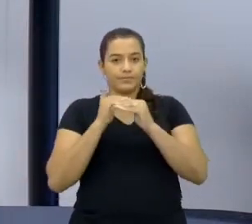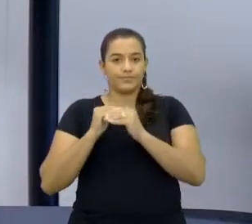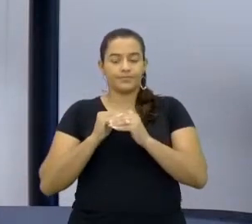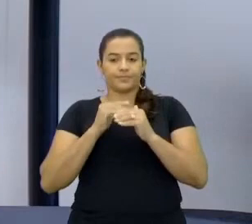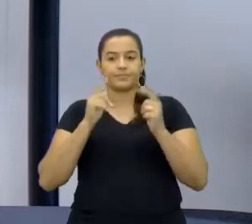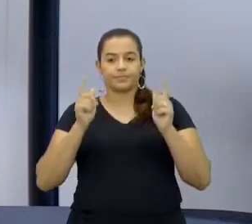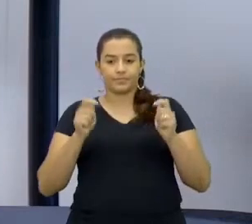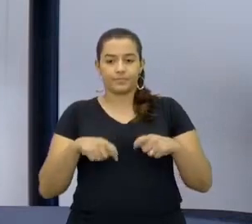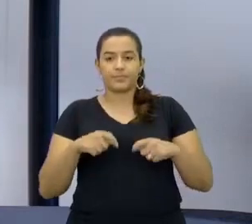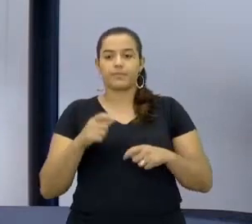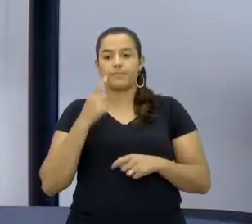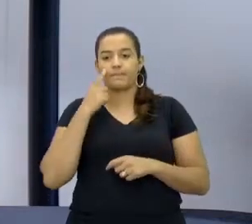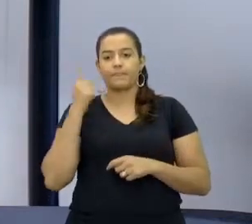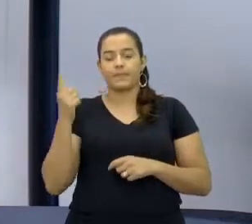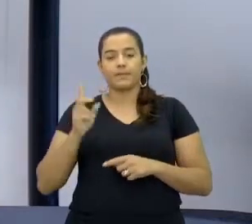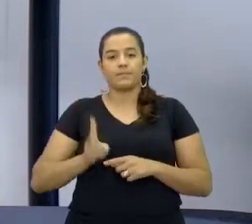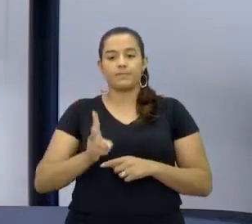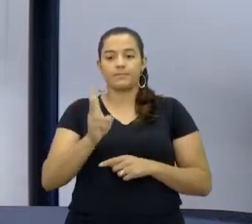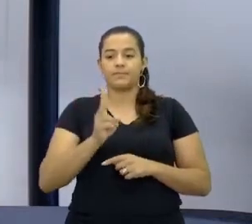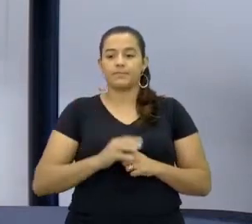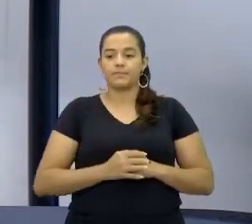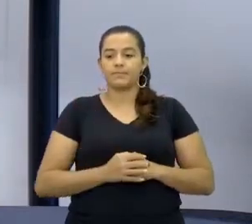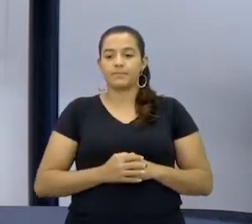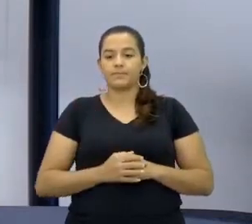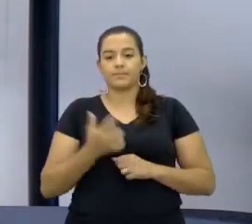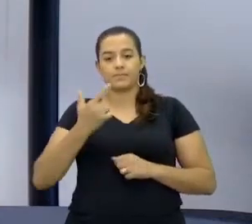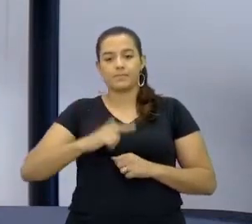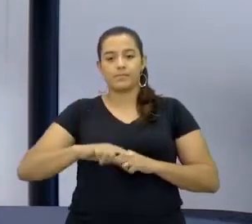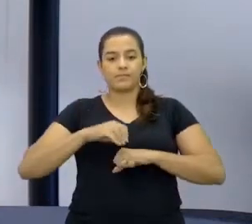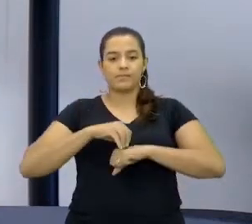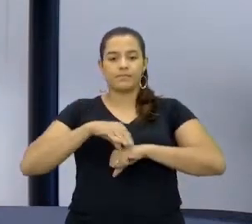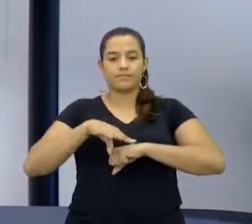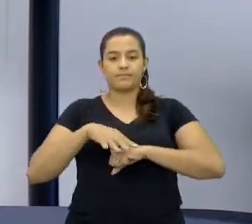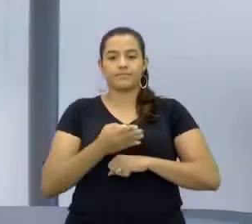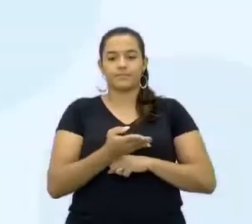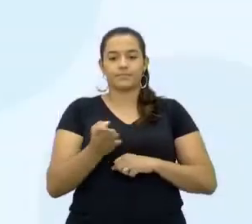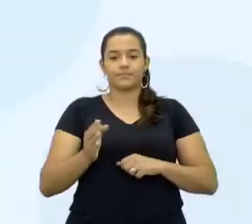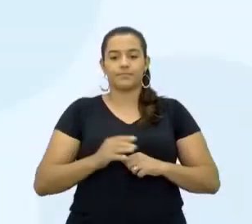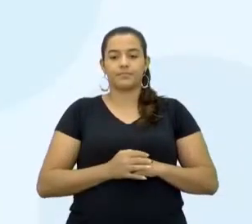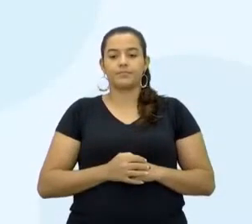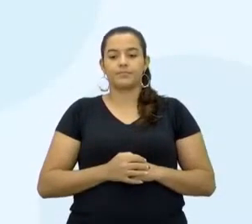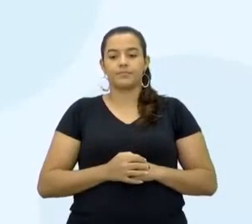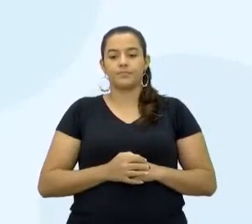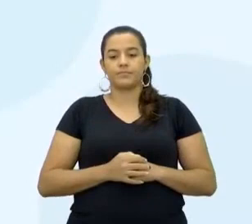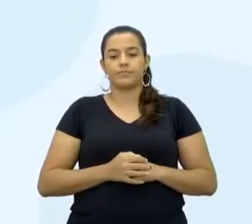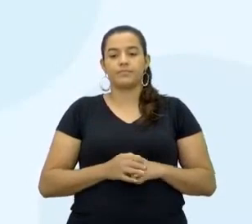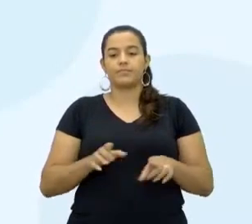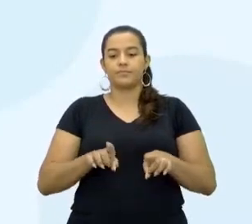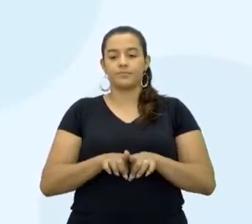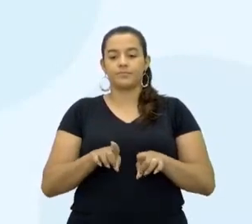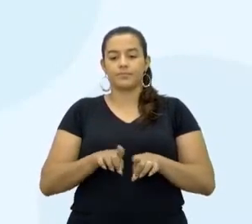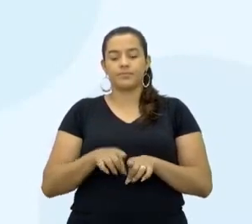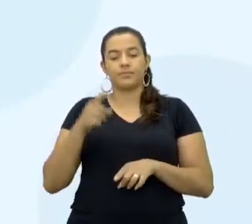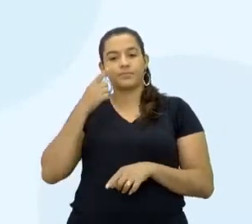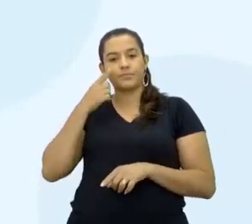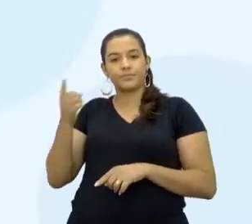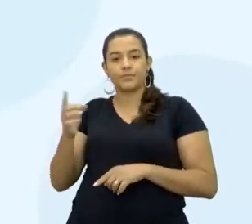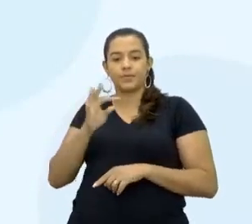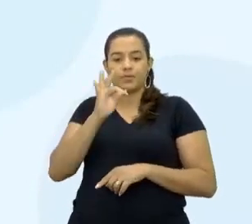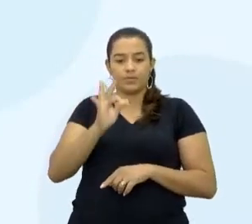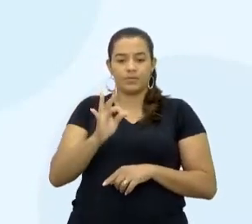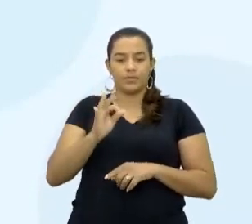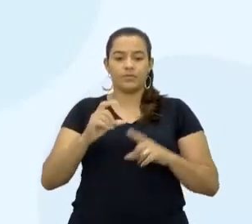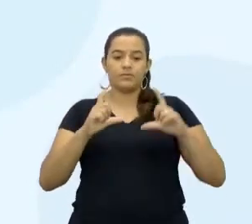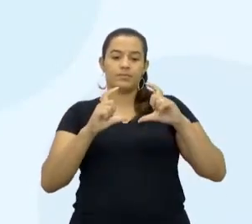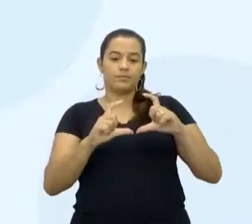Beleza? Continuando ali, ó, eu tenho mais uma dica para vocês. Eu costumo colocar esse T aqui para dizer o seguinte, que o espaço